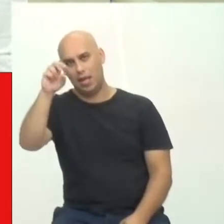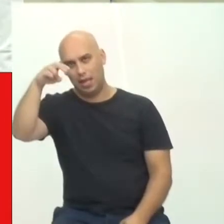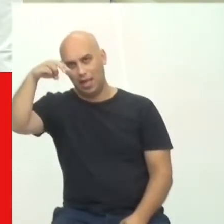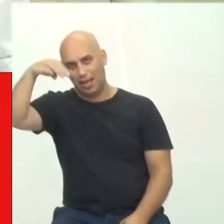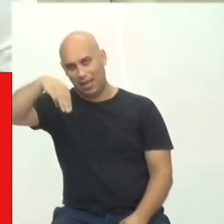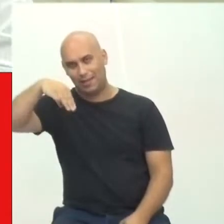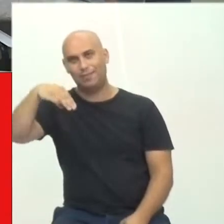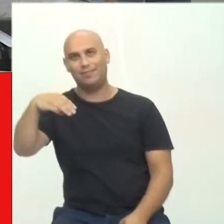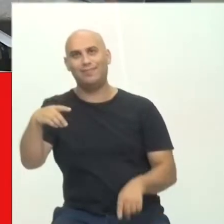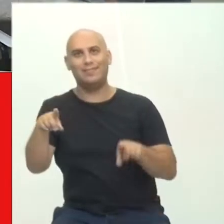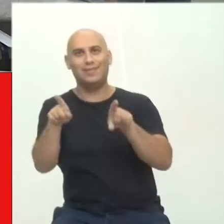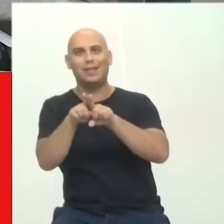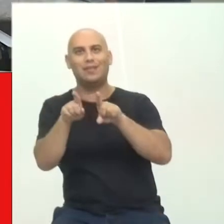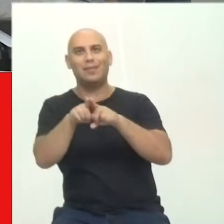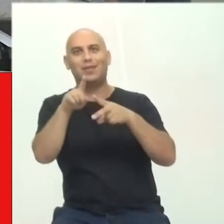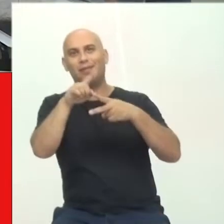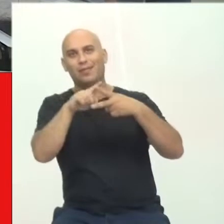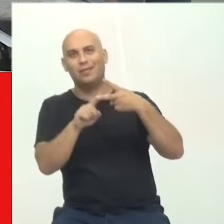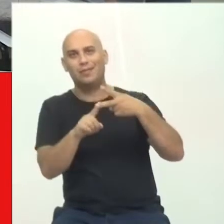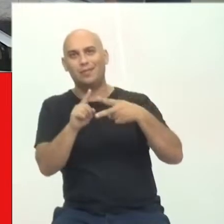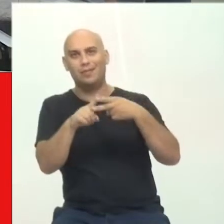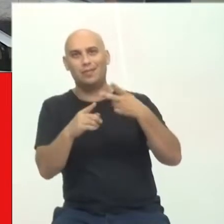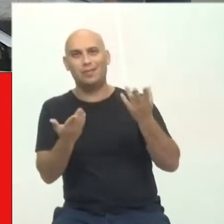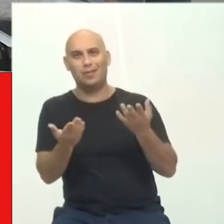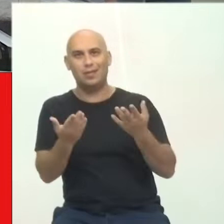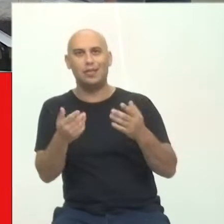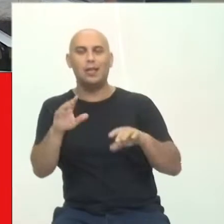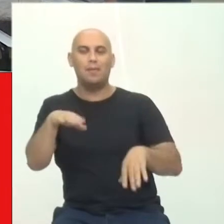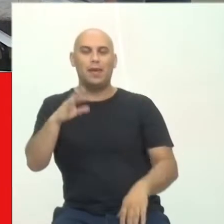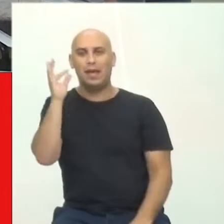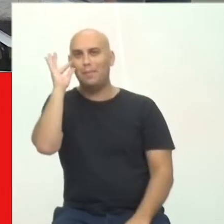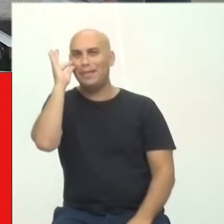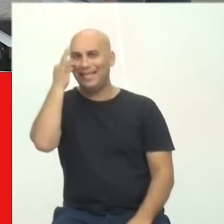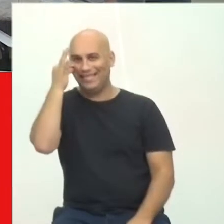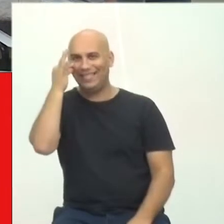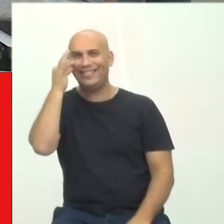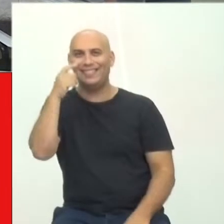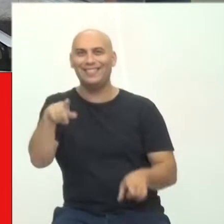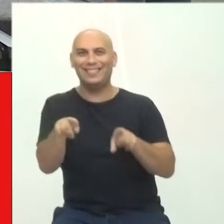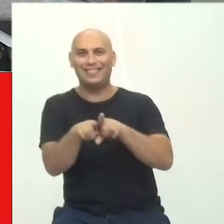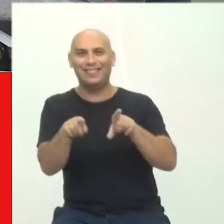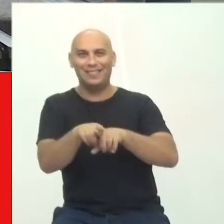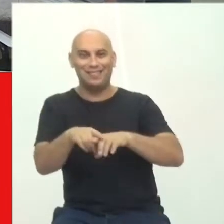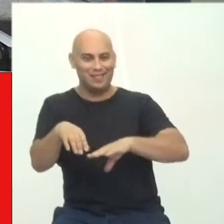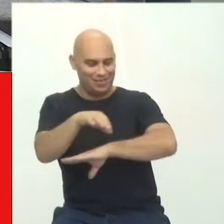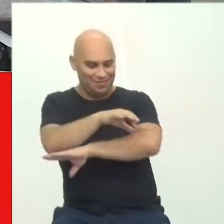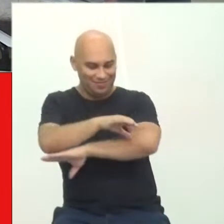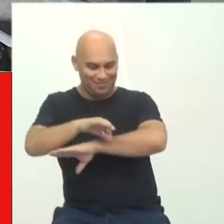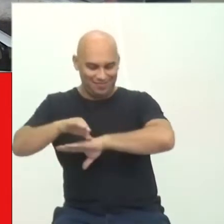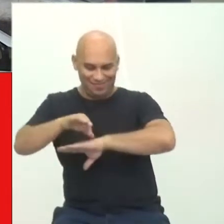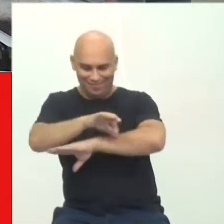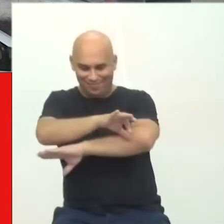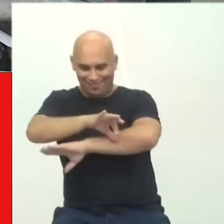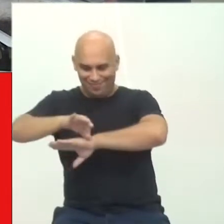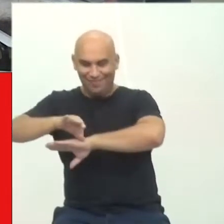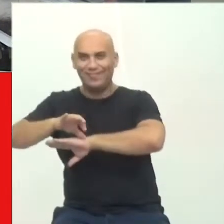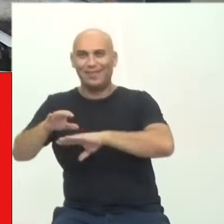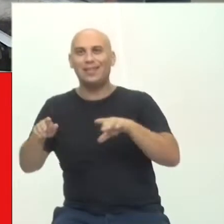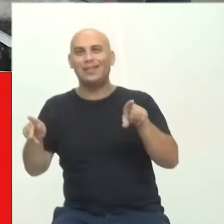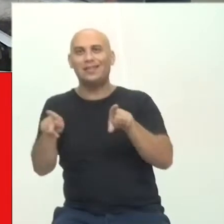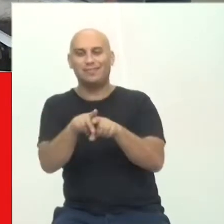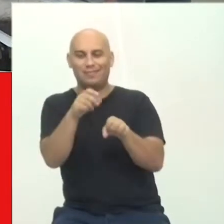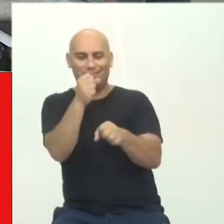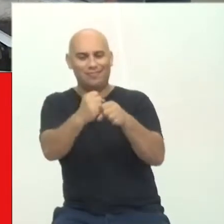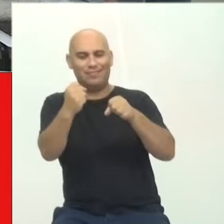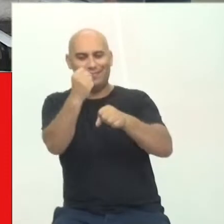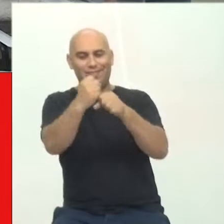Stecanella? Agradecer a presença de vocês, são as arquitetas que vieram falar um pouquinho sobre a atualização